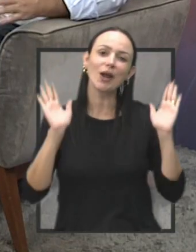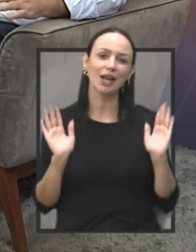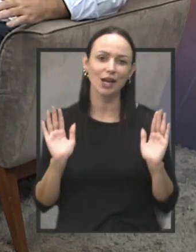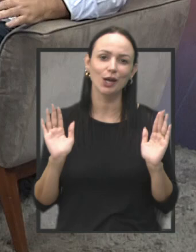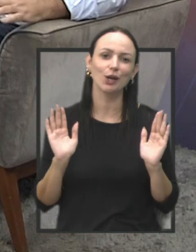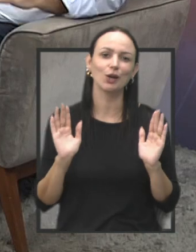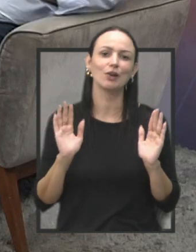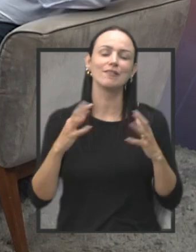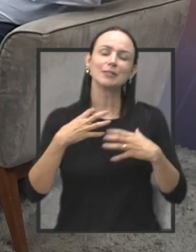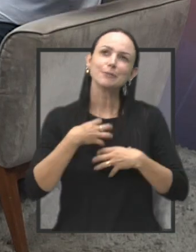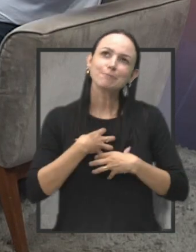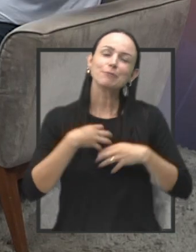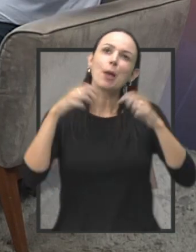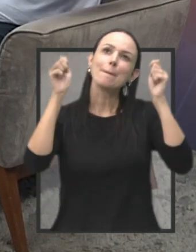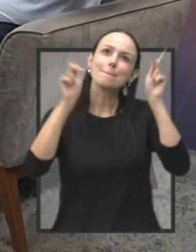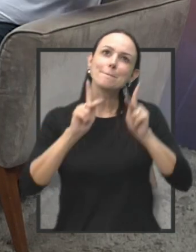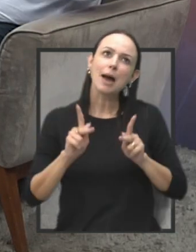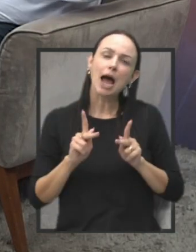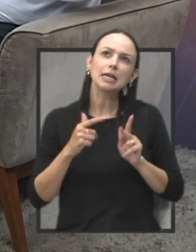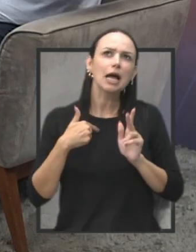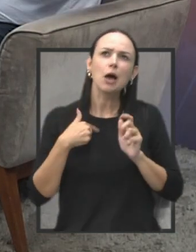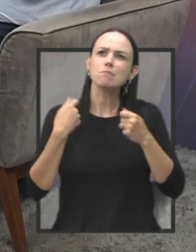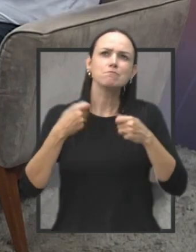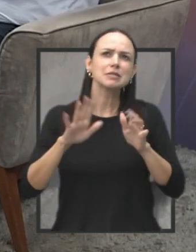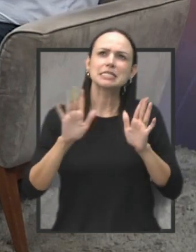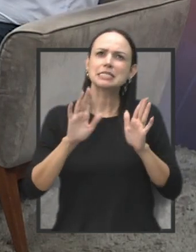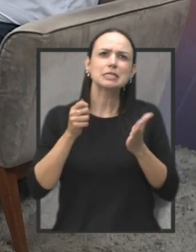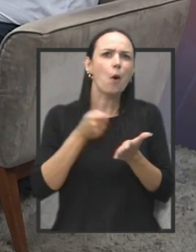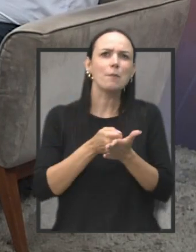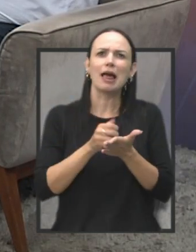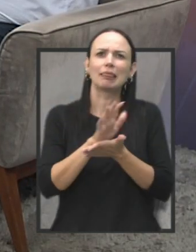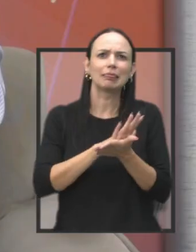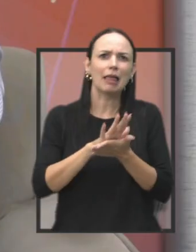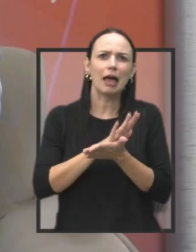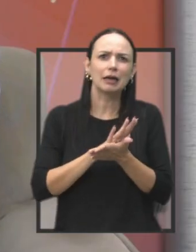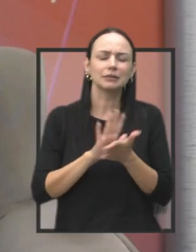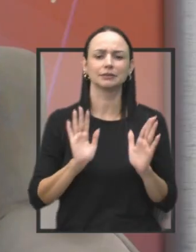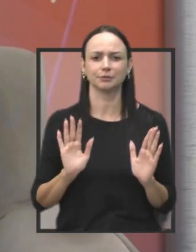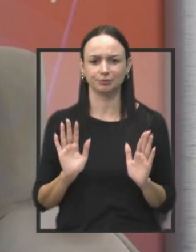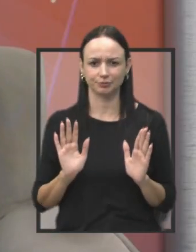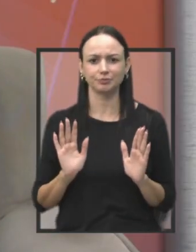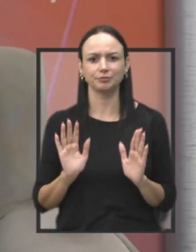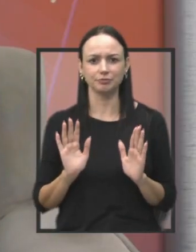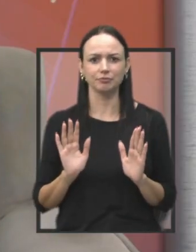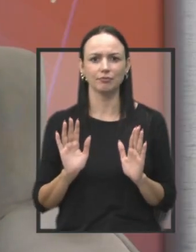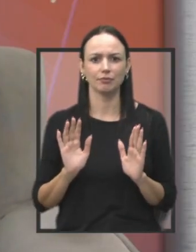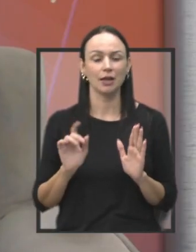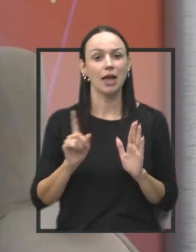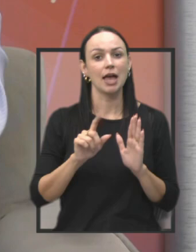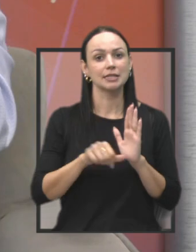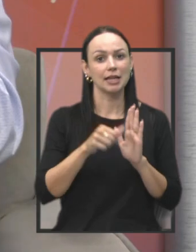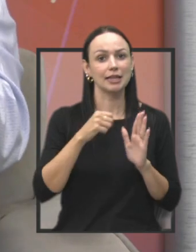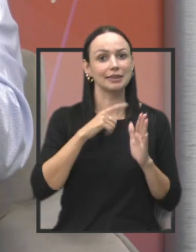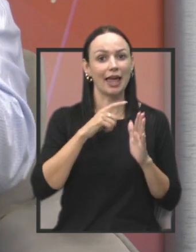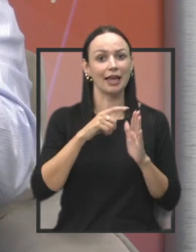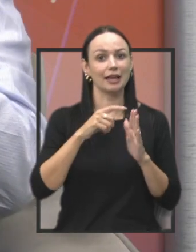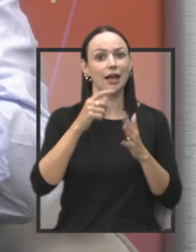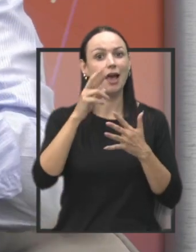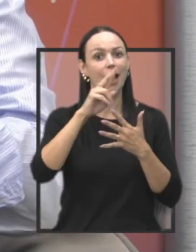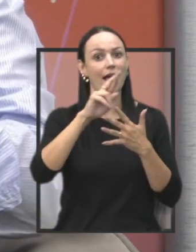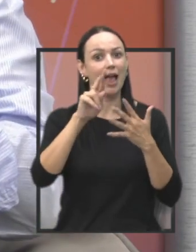para ficar em paz e falar, não tem obrigação nenhuma, desde que não precisa ser na primeira regra, mas tem as